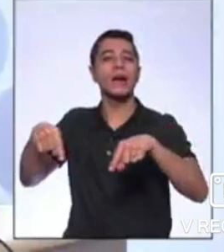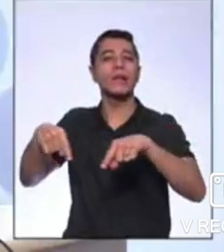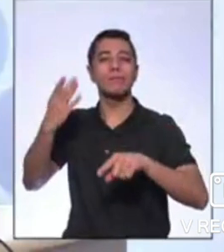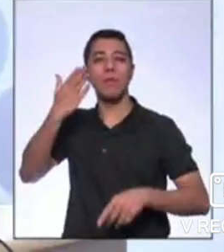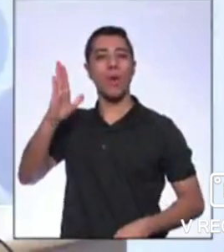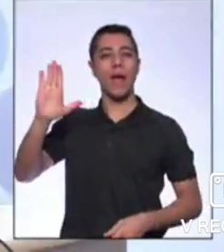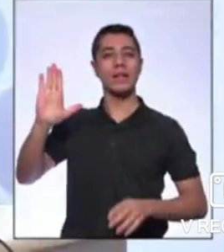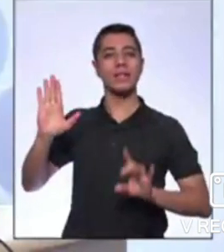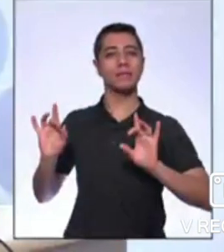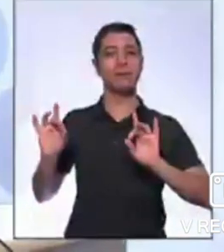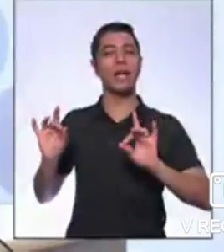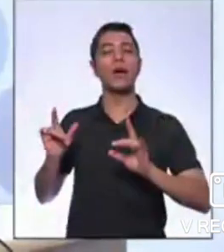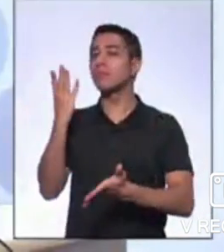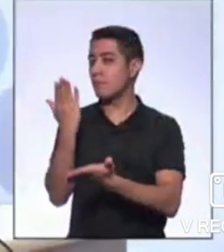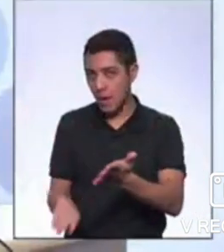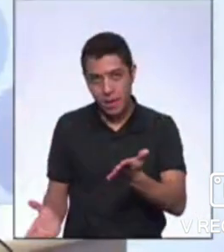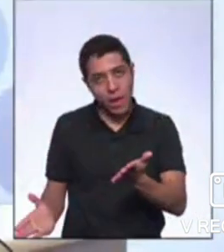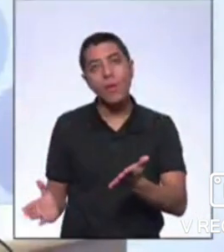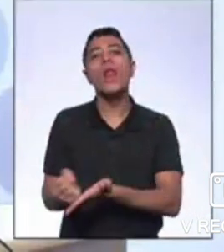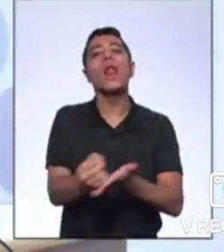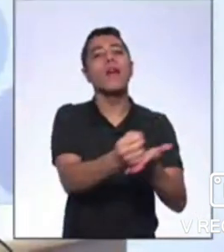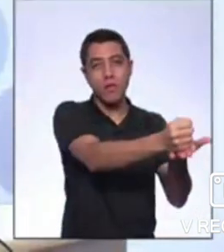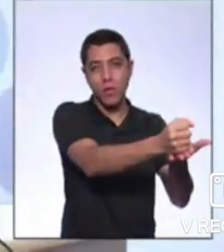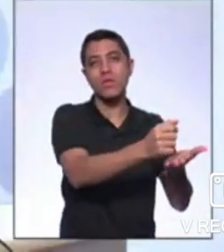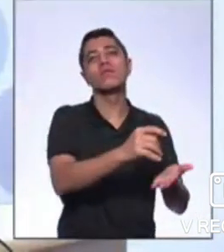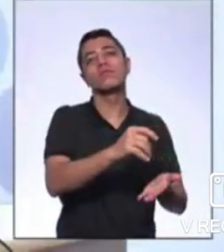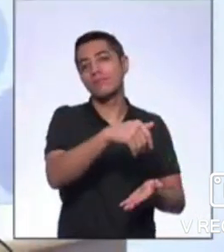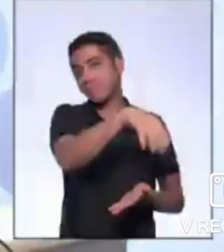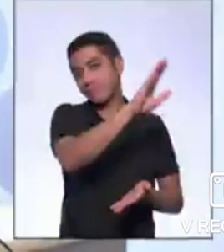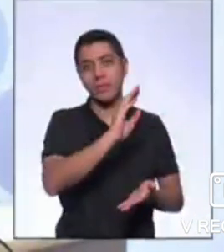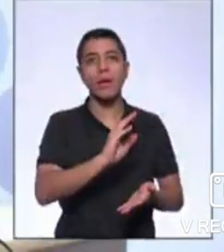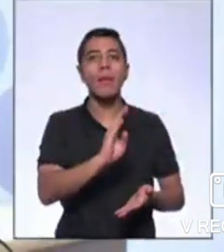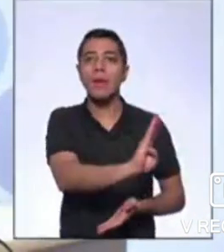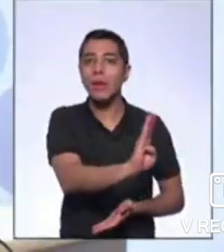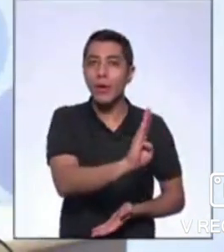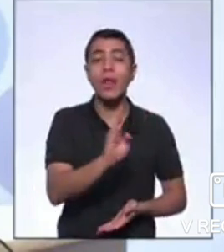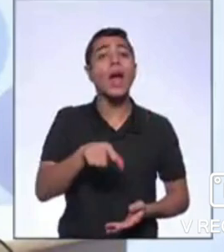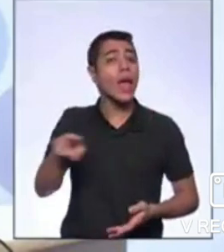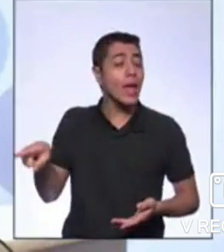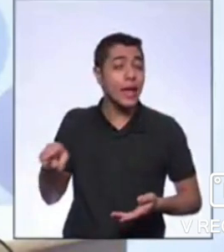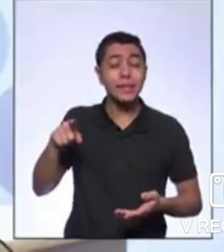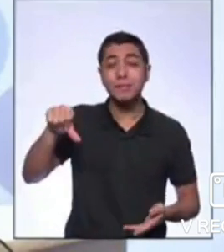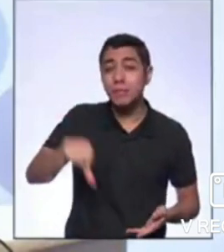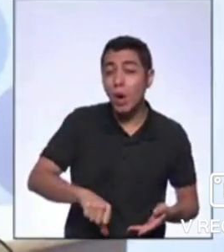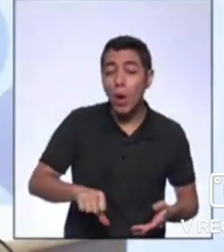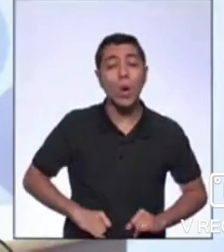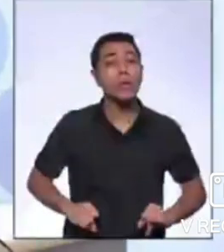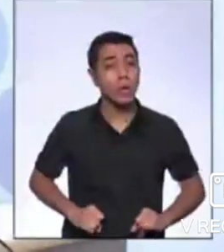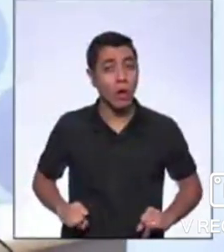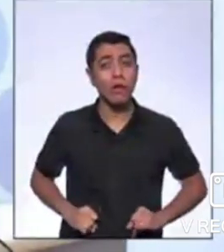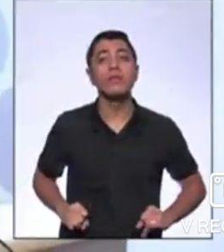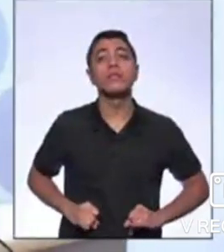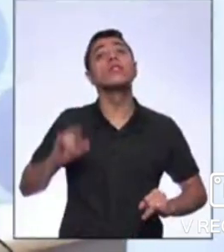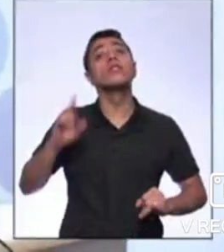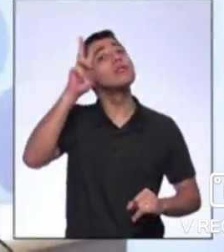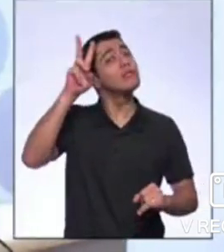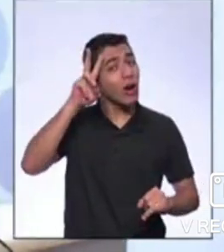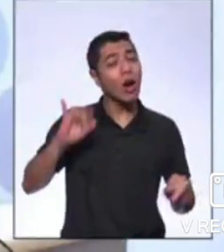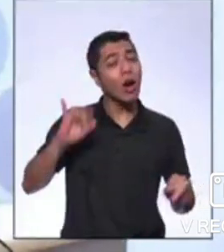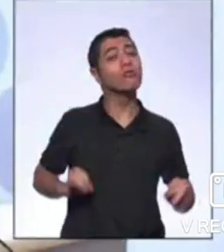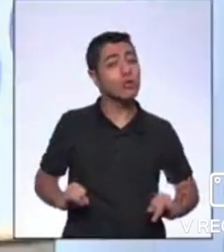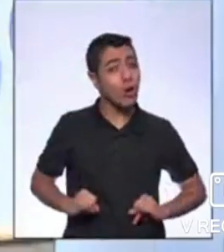muito séria para os hebreus, né? E essa questão, infelizmente, se tornou uma das permanências da história, posto que até os